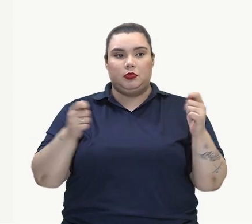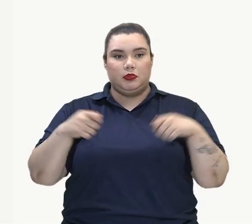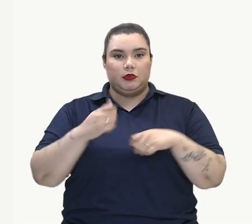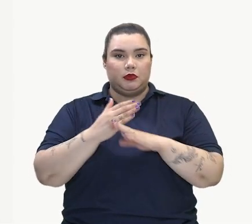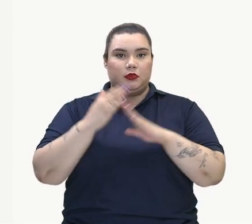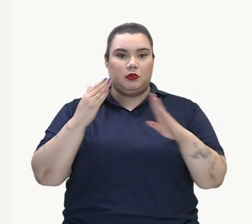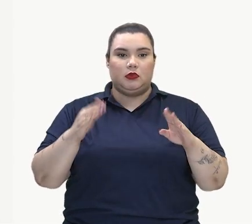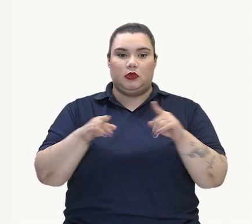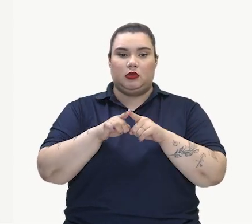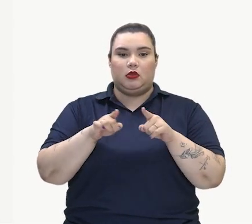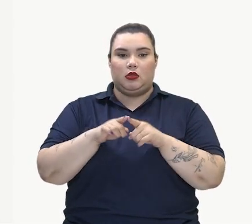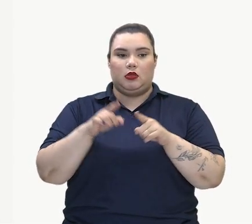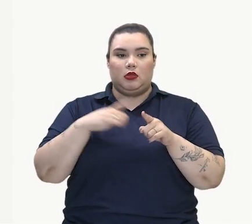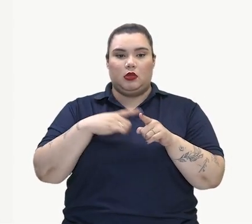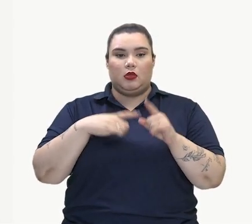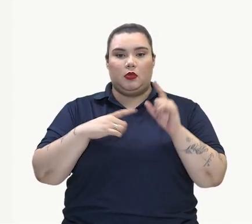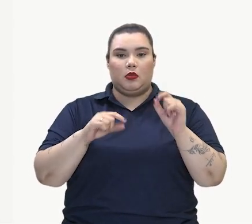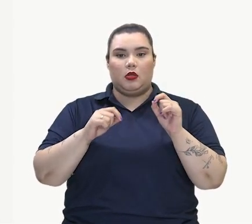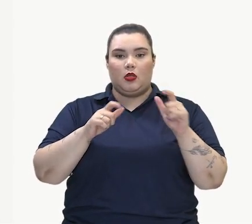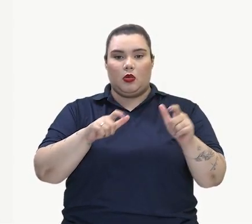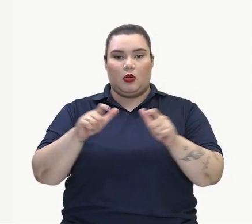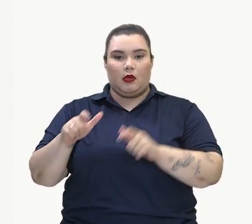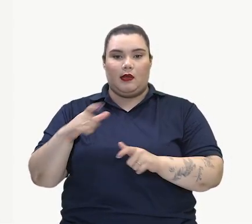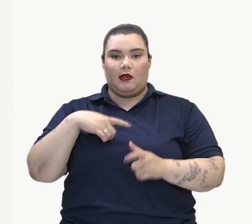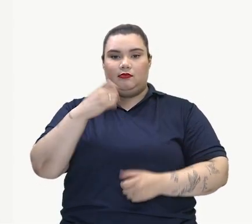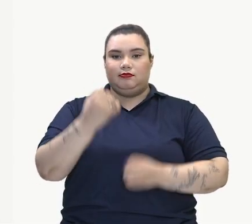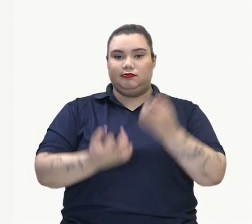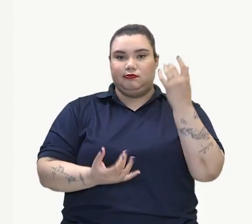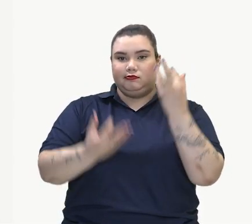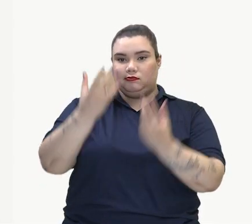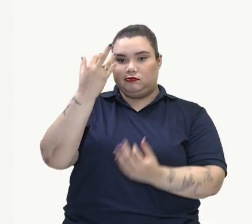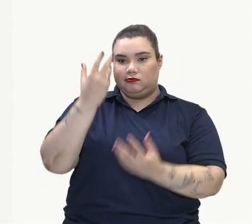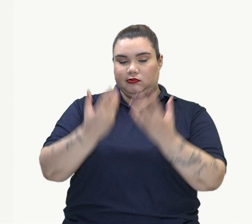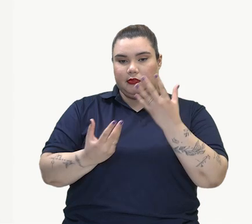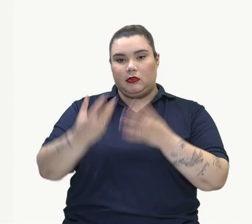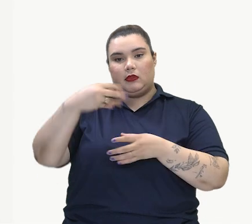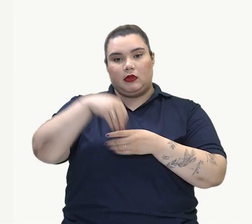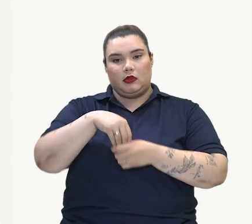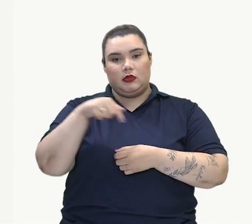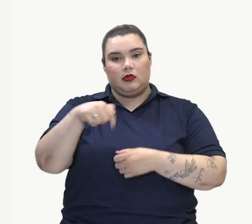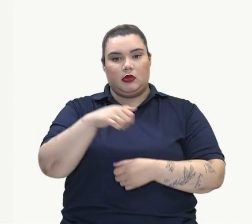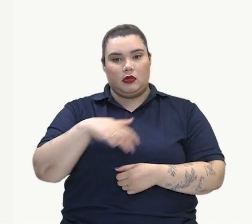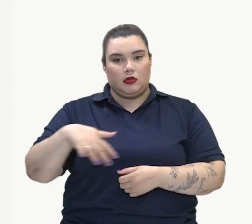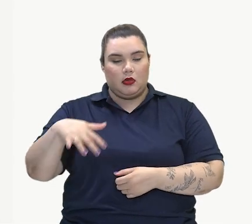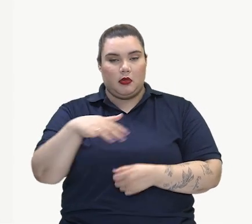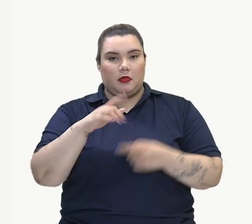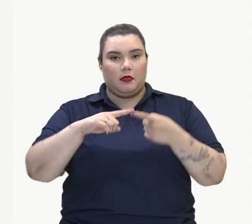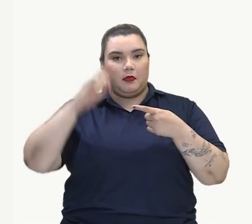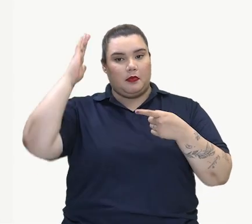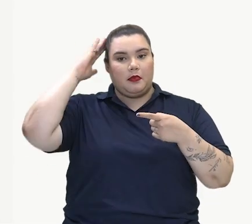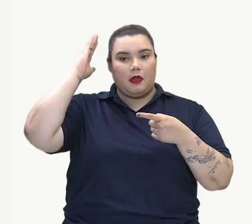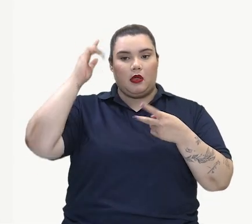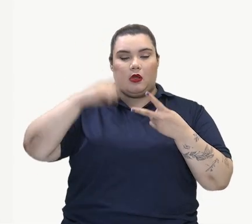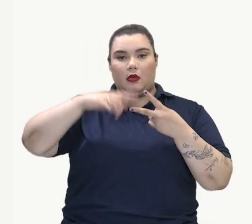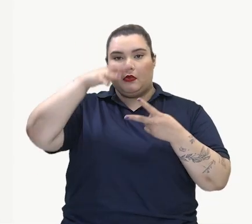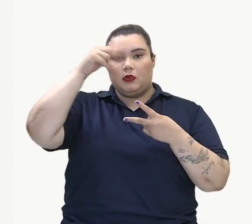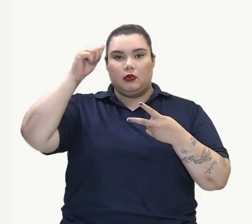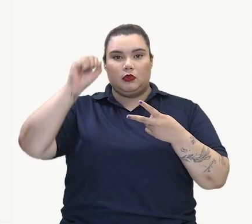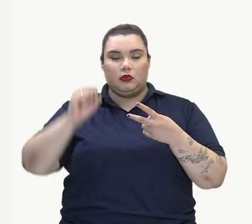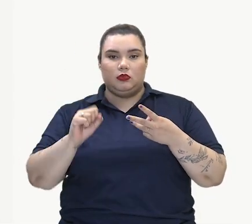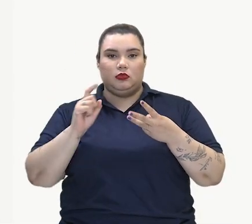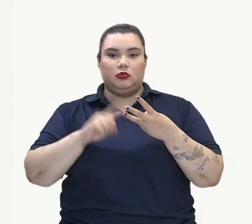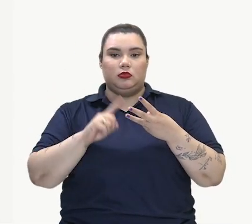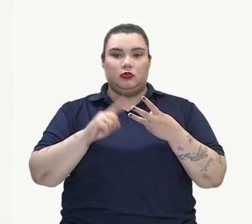também que existem pontos de queimadas que vão estar principalmente dentro desses próprios estados, Pará, Mato Grosso e também o